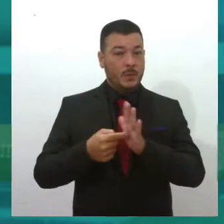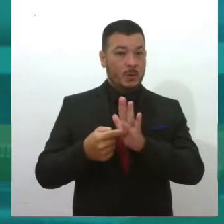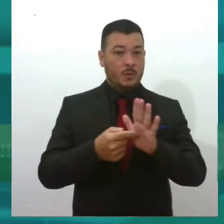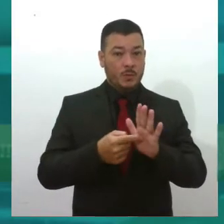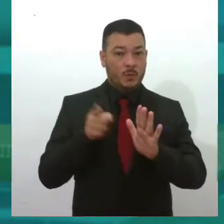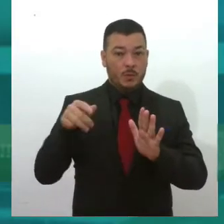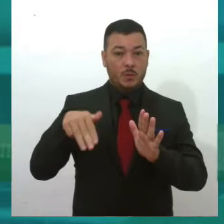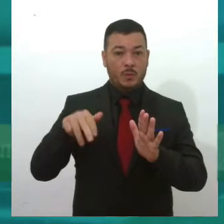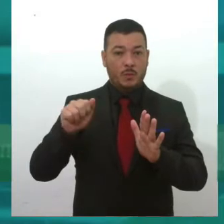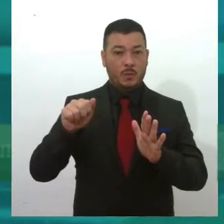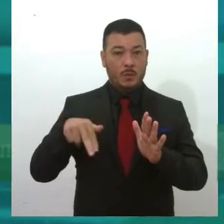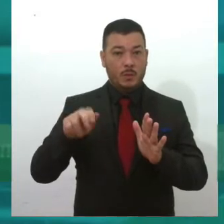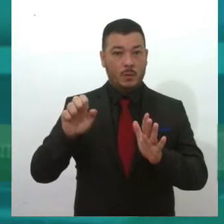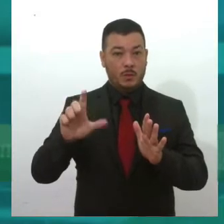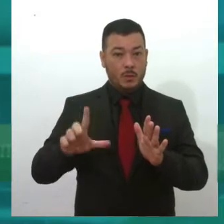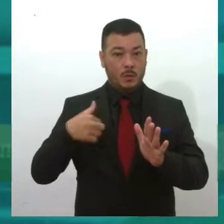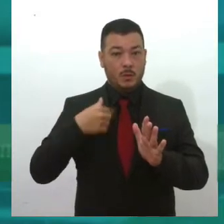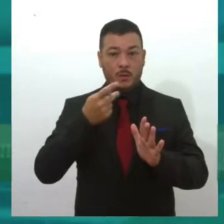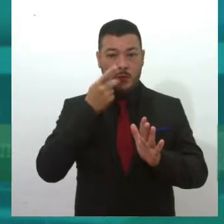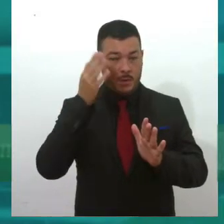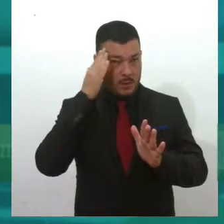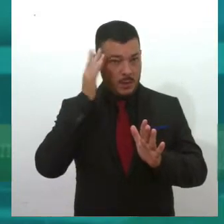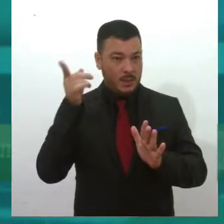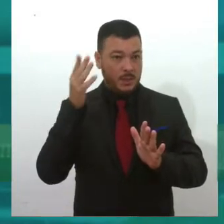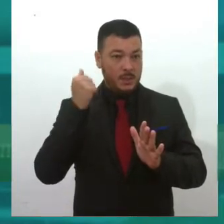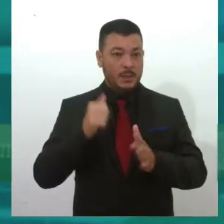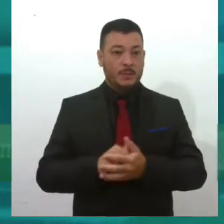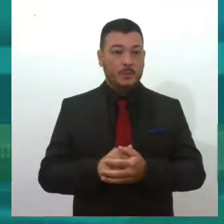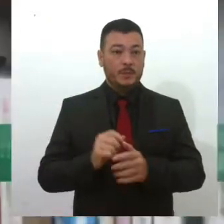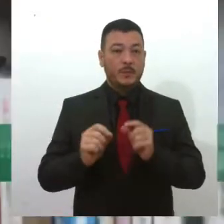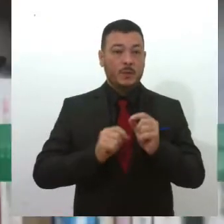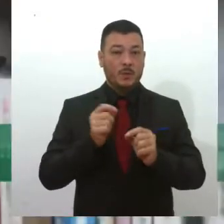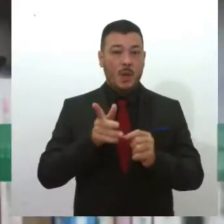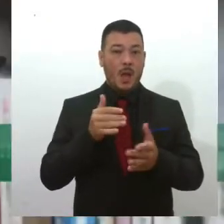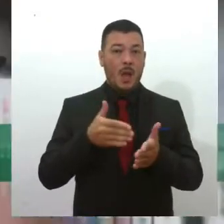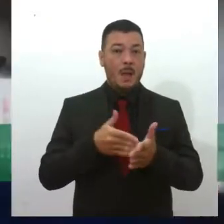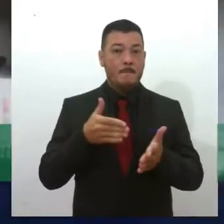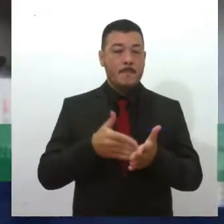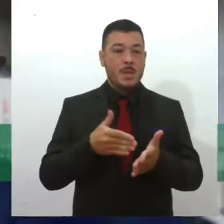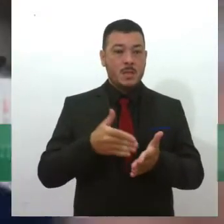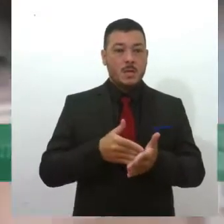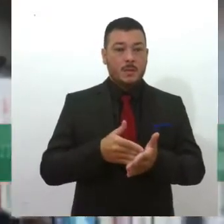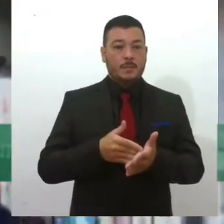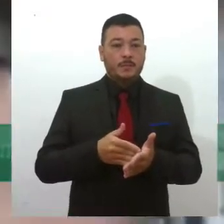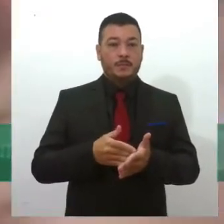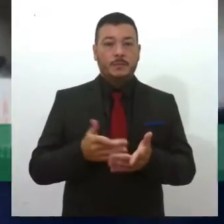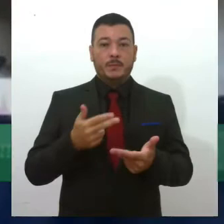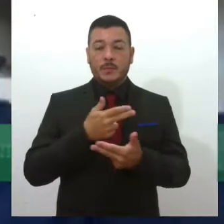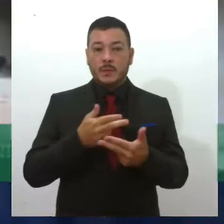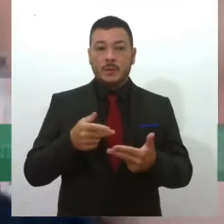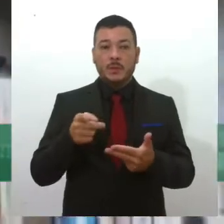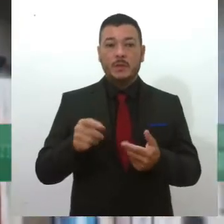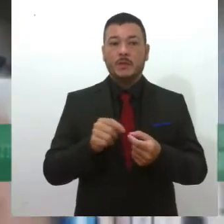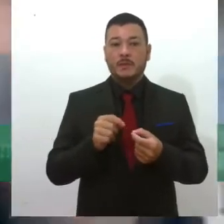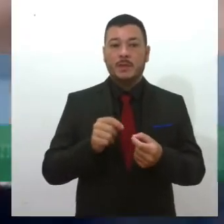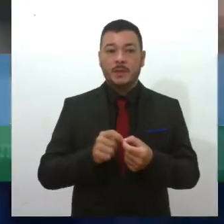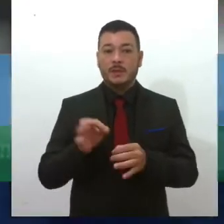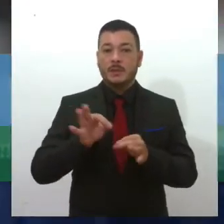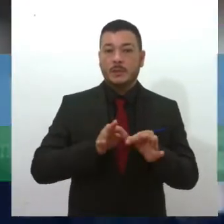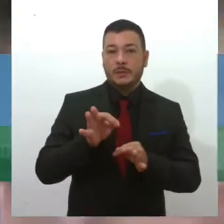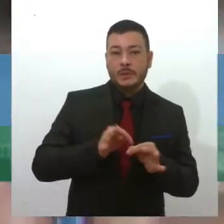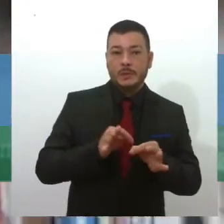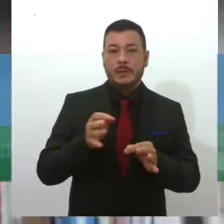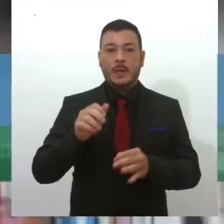Manuel sabe bem do que eu estou falando, que houve vozes de resistência a isso. Álvaro Dias, Lazier Martins,